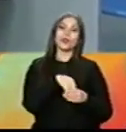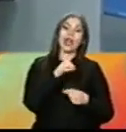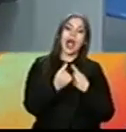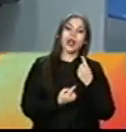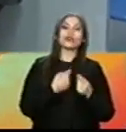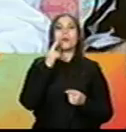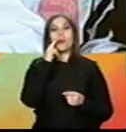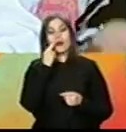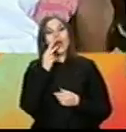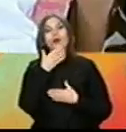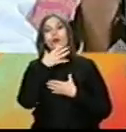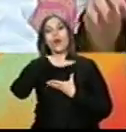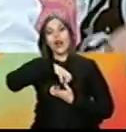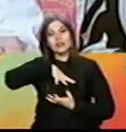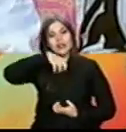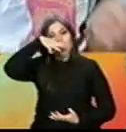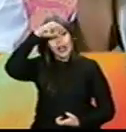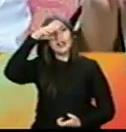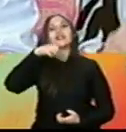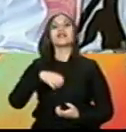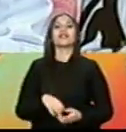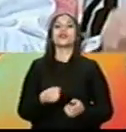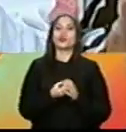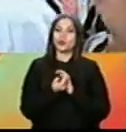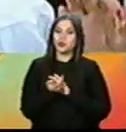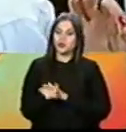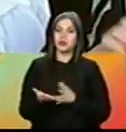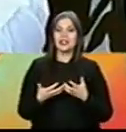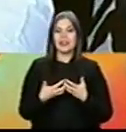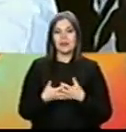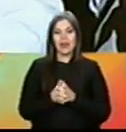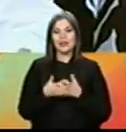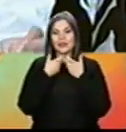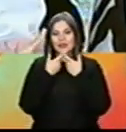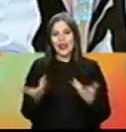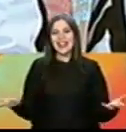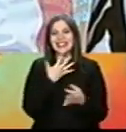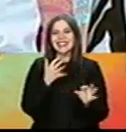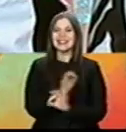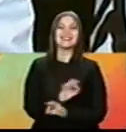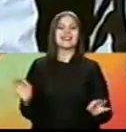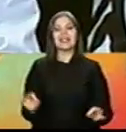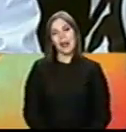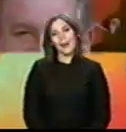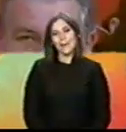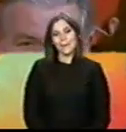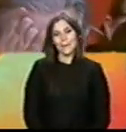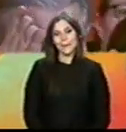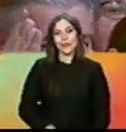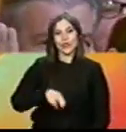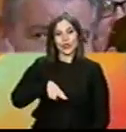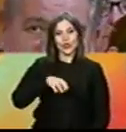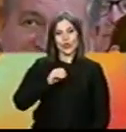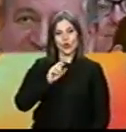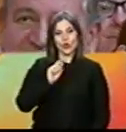de morango, de ananás, já, é uma abacaxi, de limão, tudo. Maravilha. De tudo. Noemi, também queres